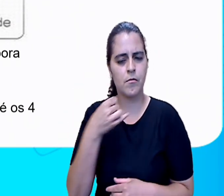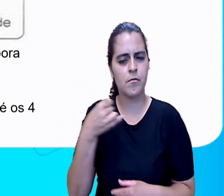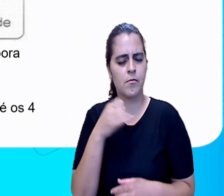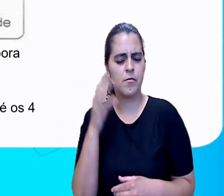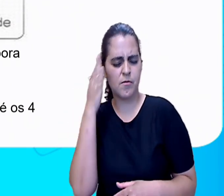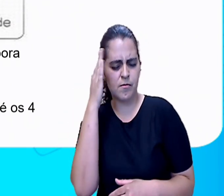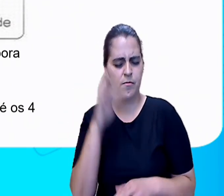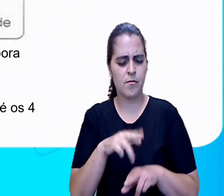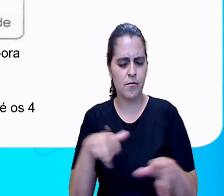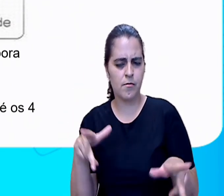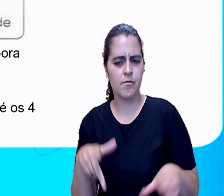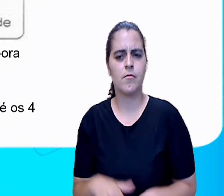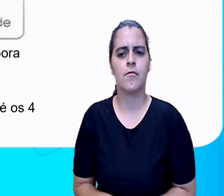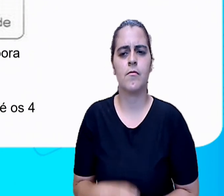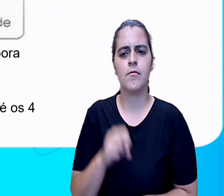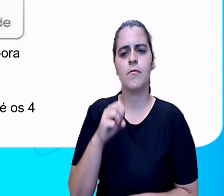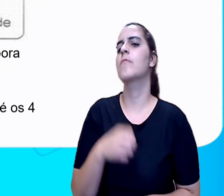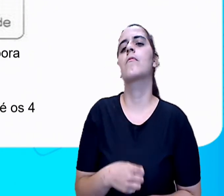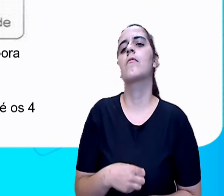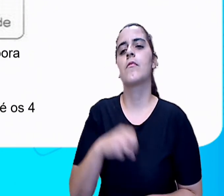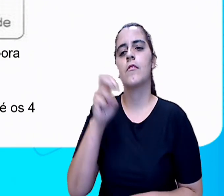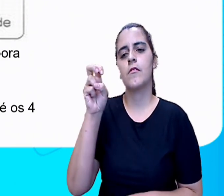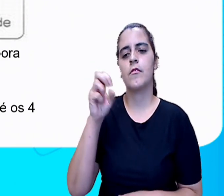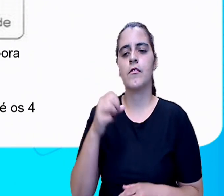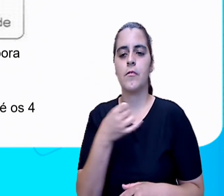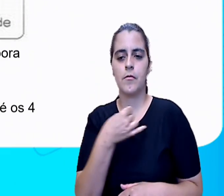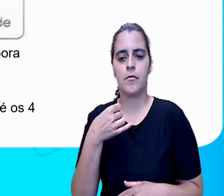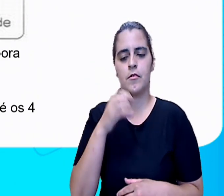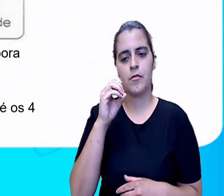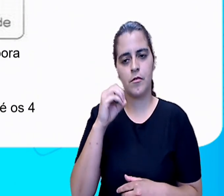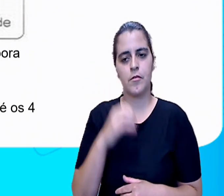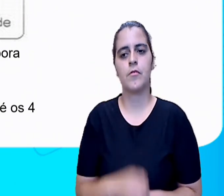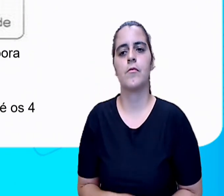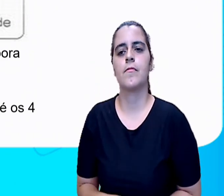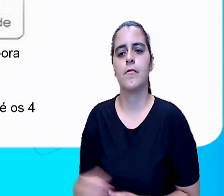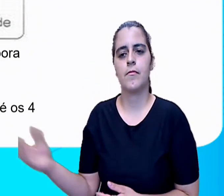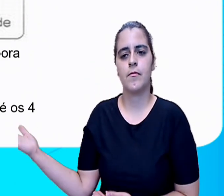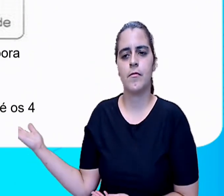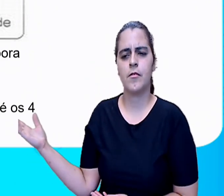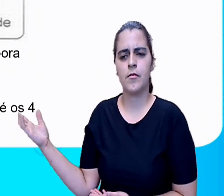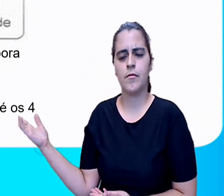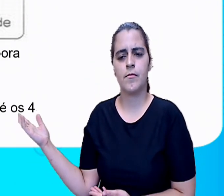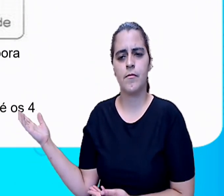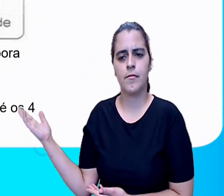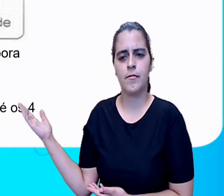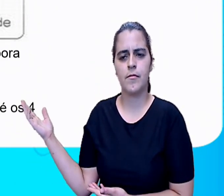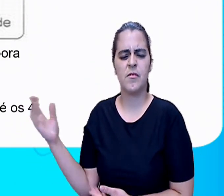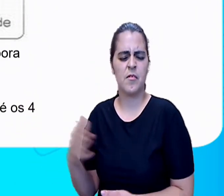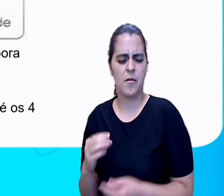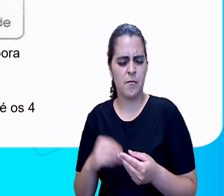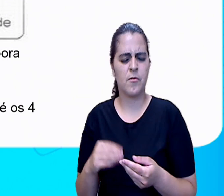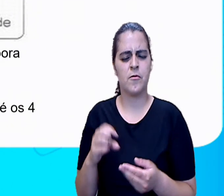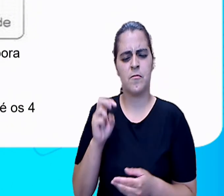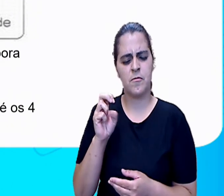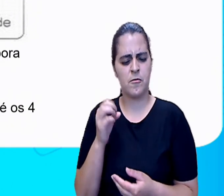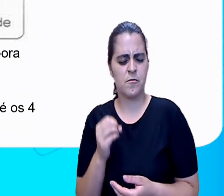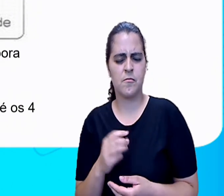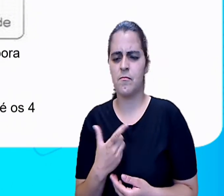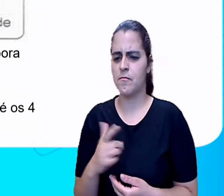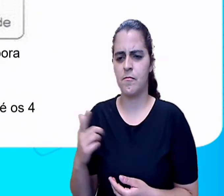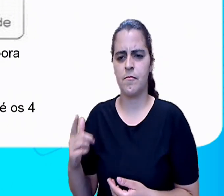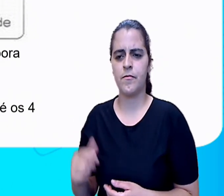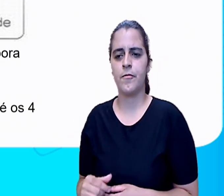a diferença. 5 menos 0, 5. Eu posso tirar 5 de 0? Não. Vou